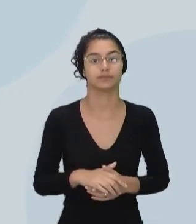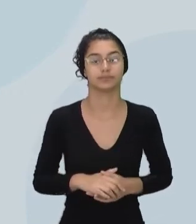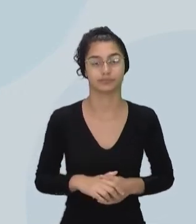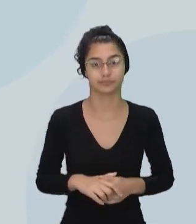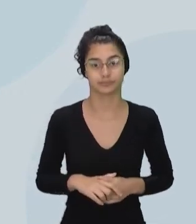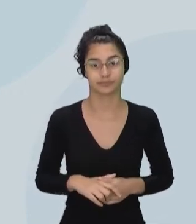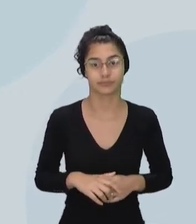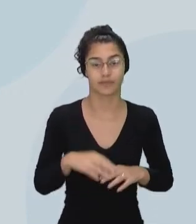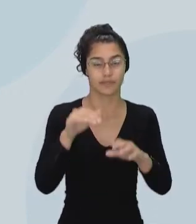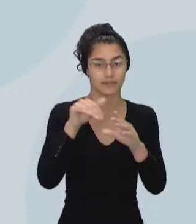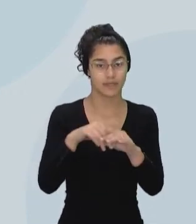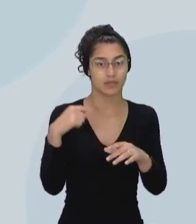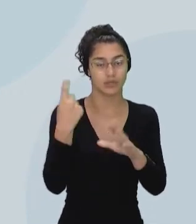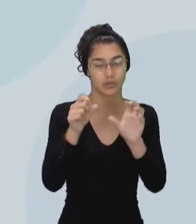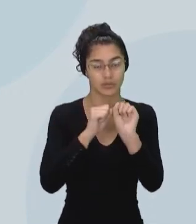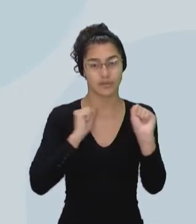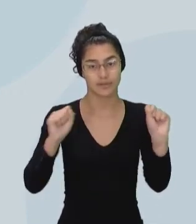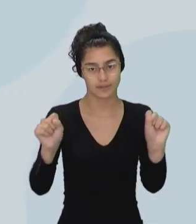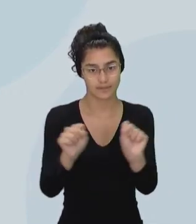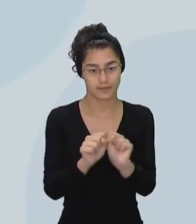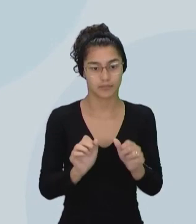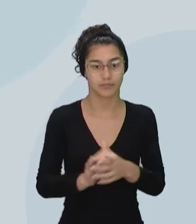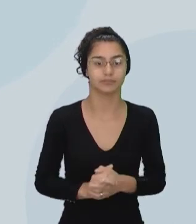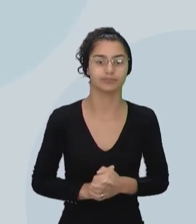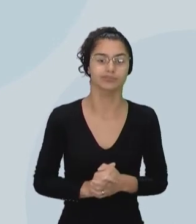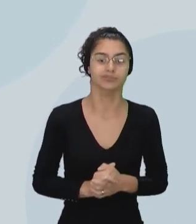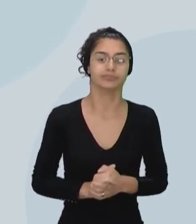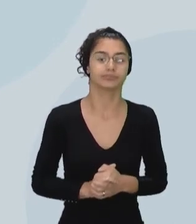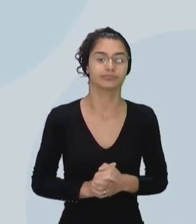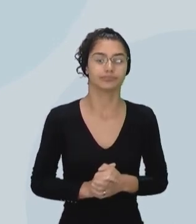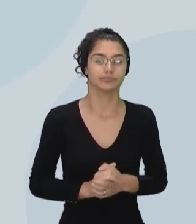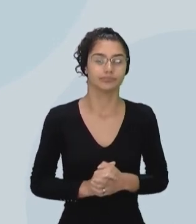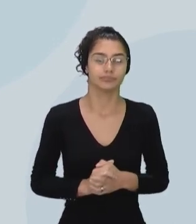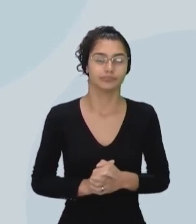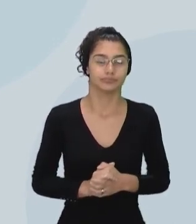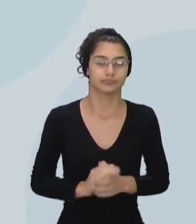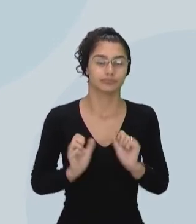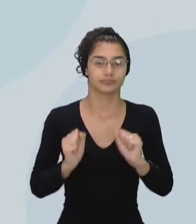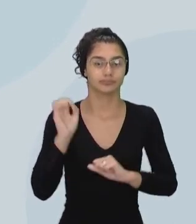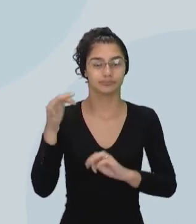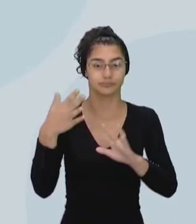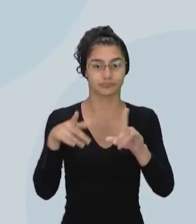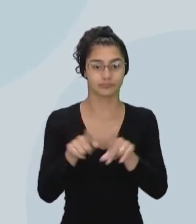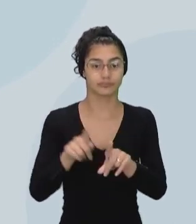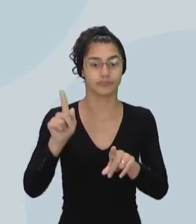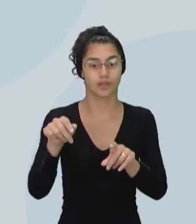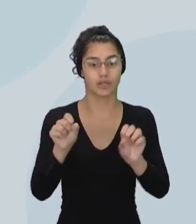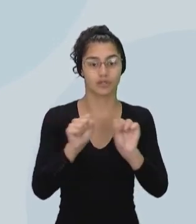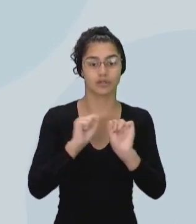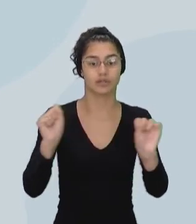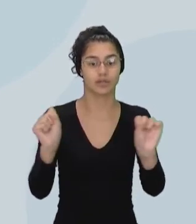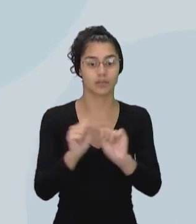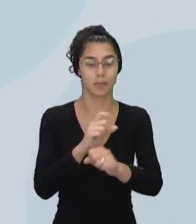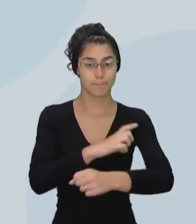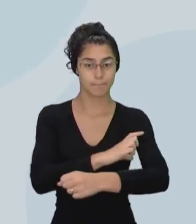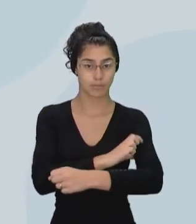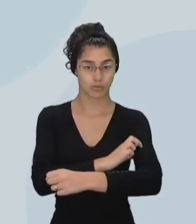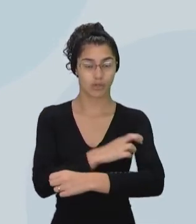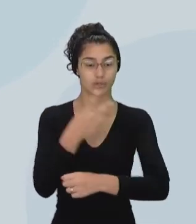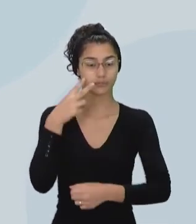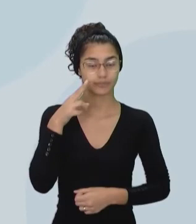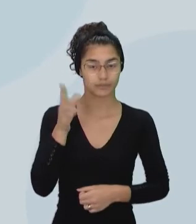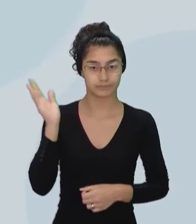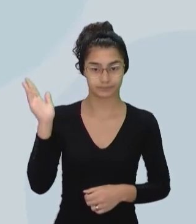desnutrição dentro do nosso sistema. Uma outra consequência é aqui no sistema muscular. Então vocês estão